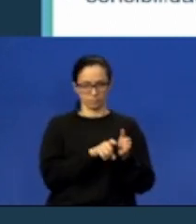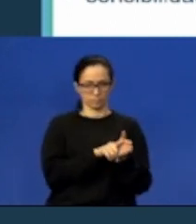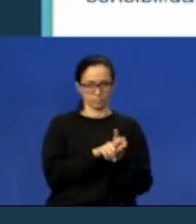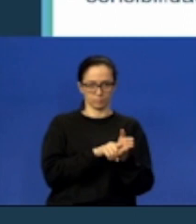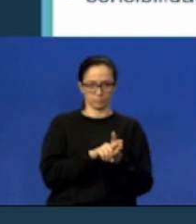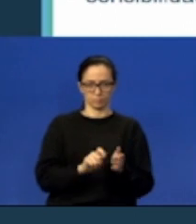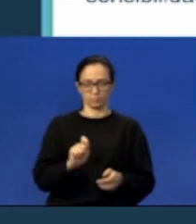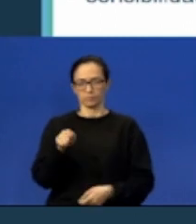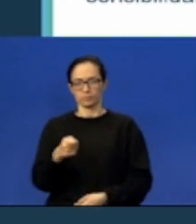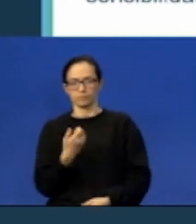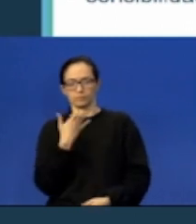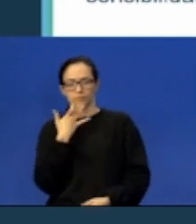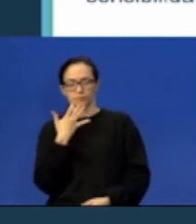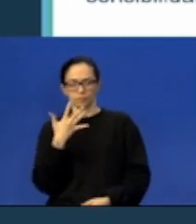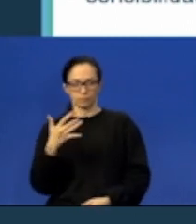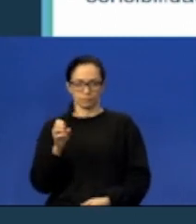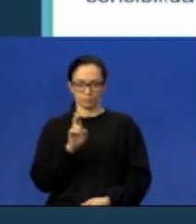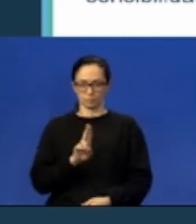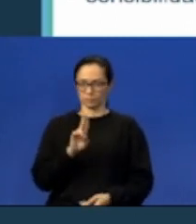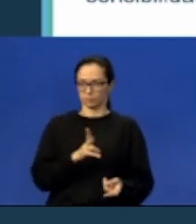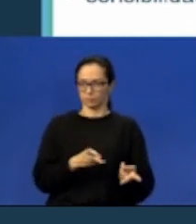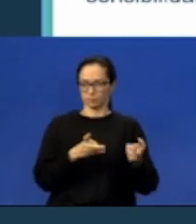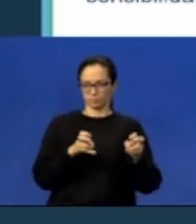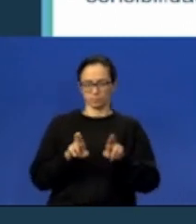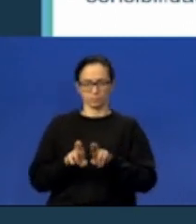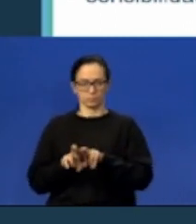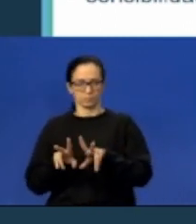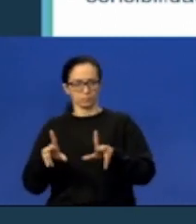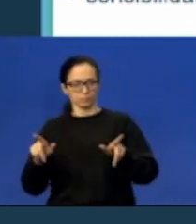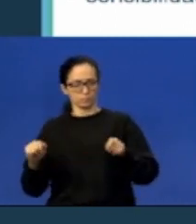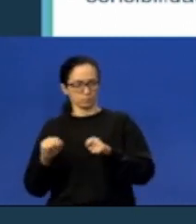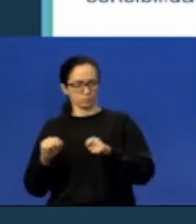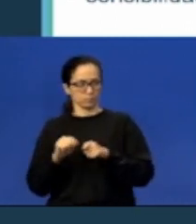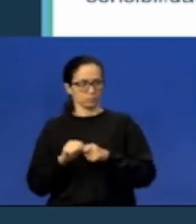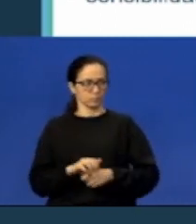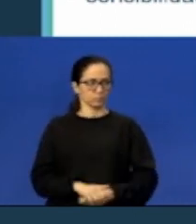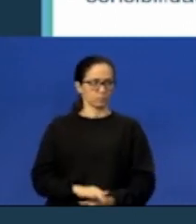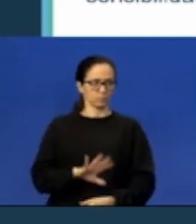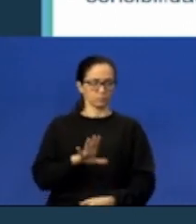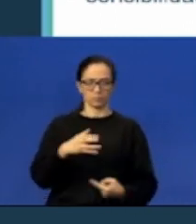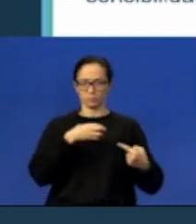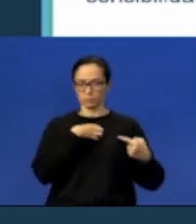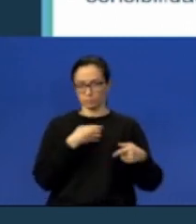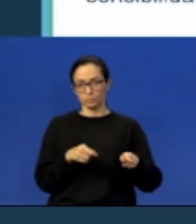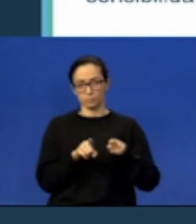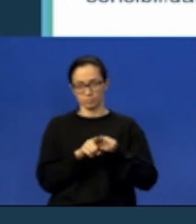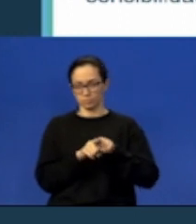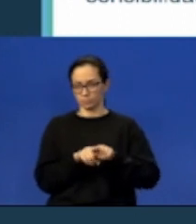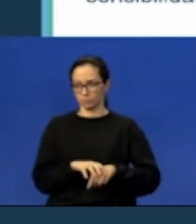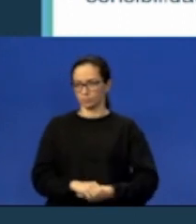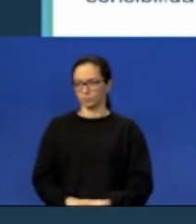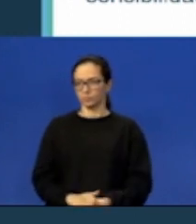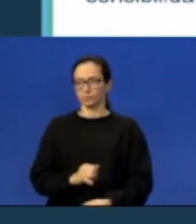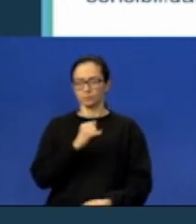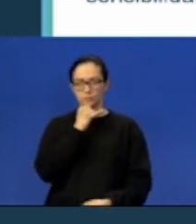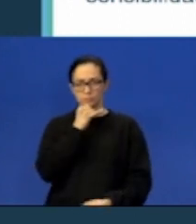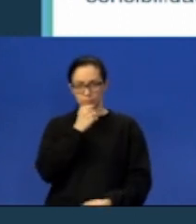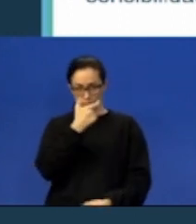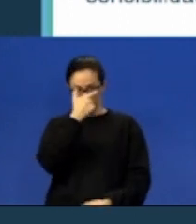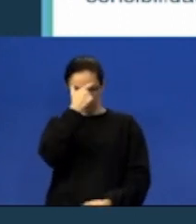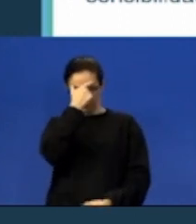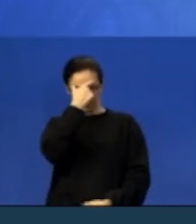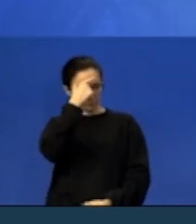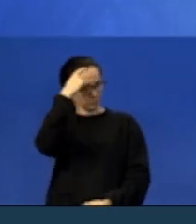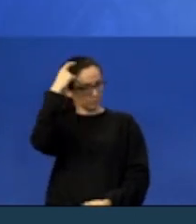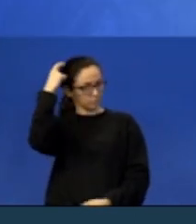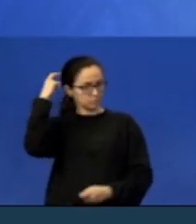a coloração da imagem que vai ser observada ela é diferente. A forma do objeto também. Então, por exemplo, o crânio, ele tem